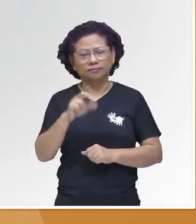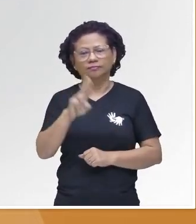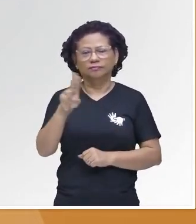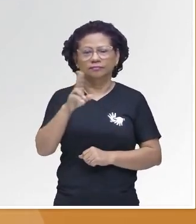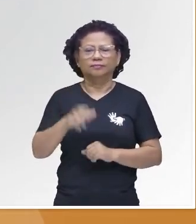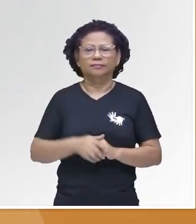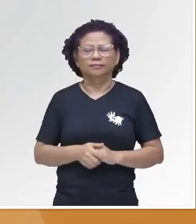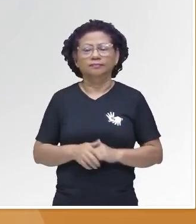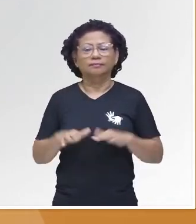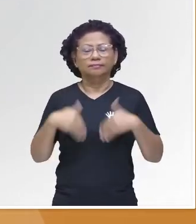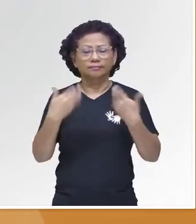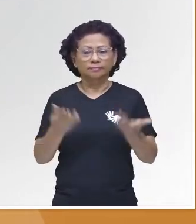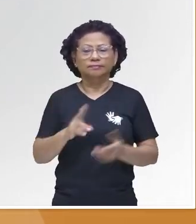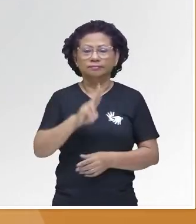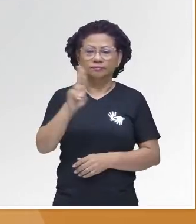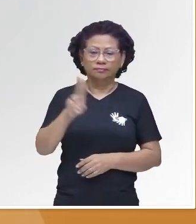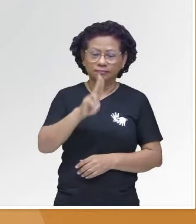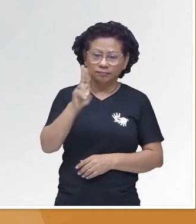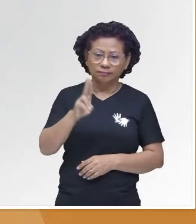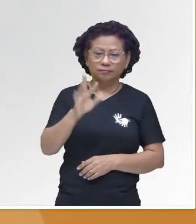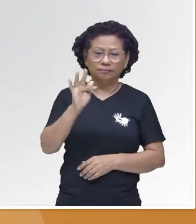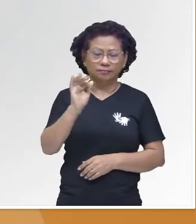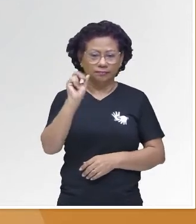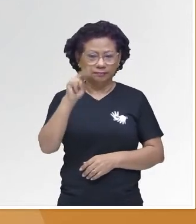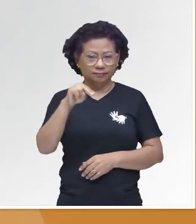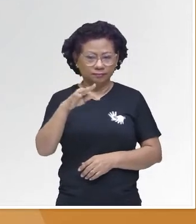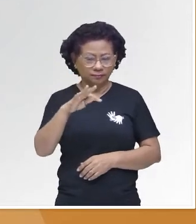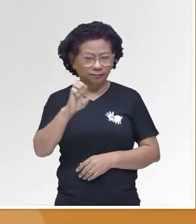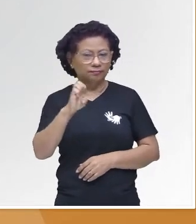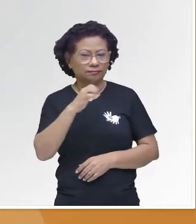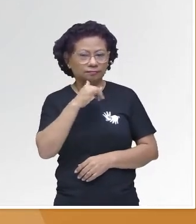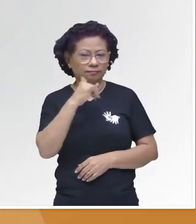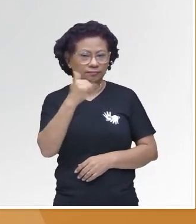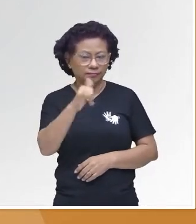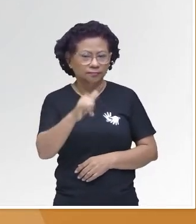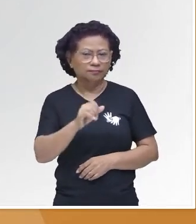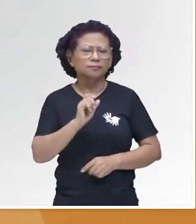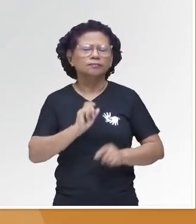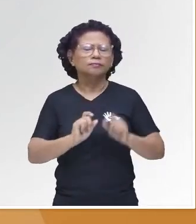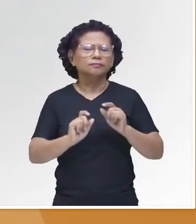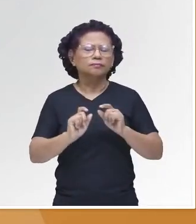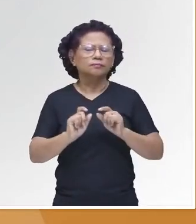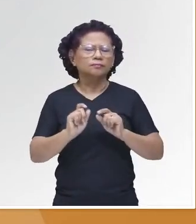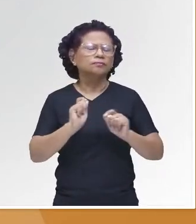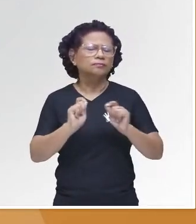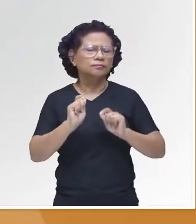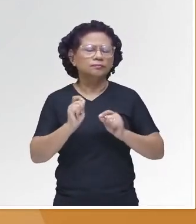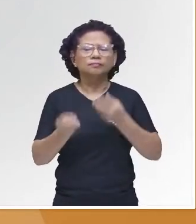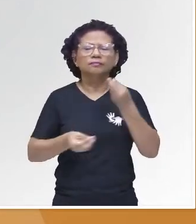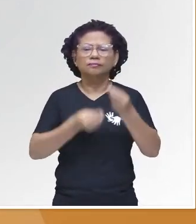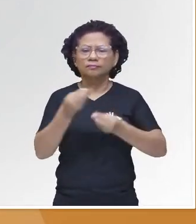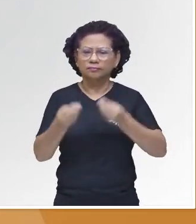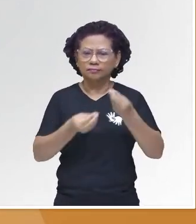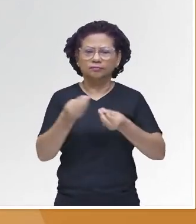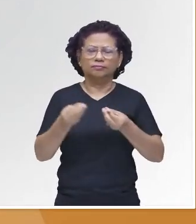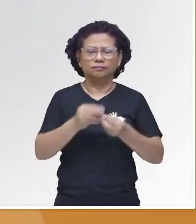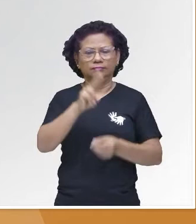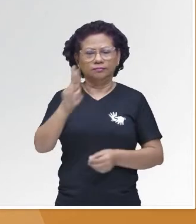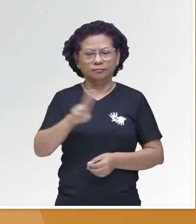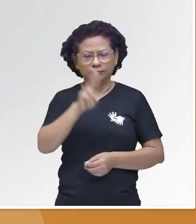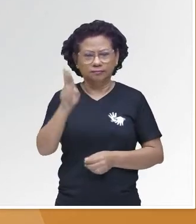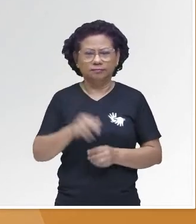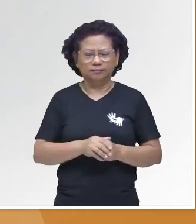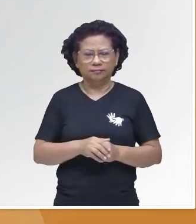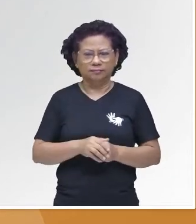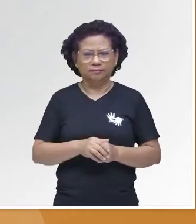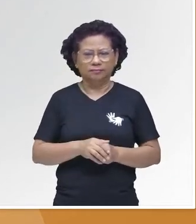né, em utilização de energia, de que forma nós utilizamos essa energia no nosso trabalho, na